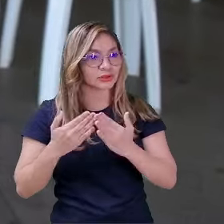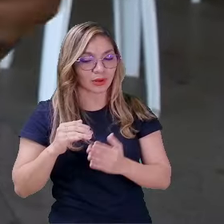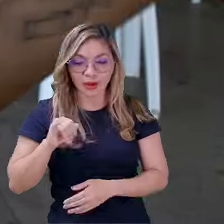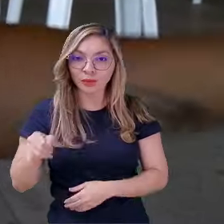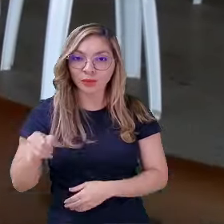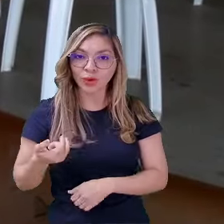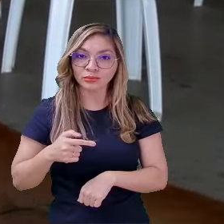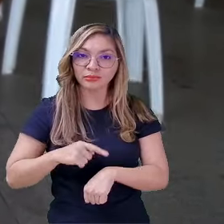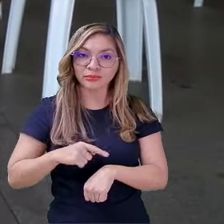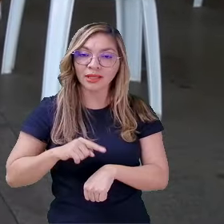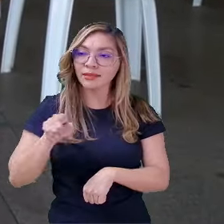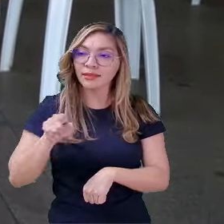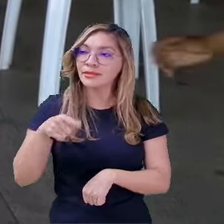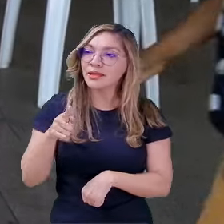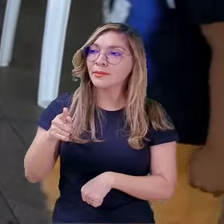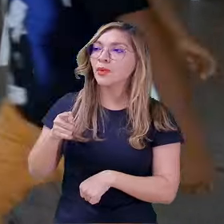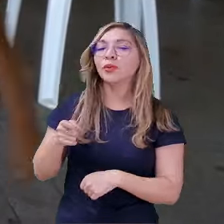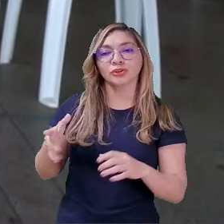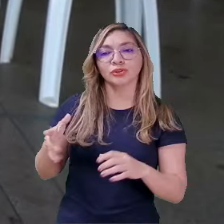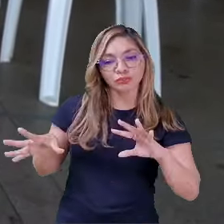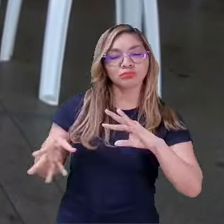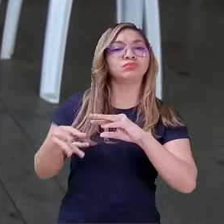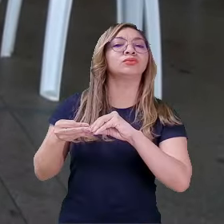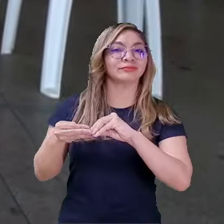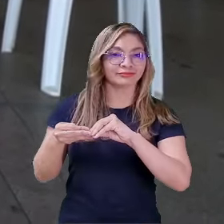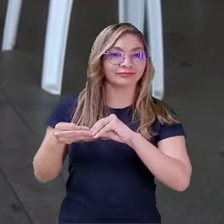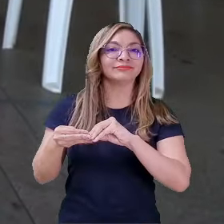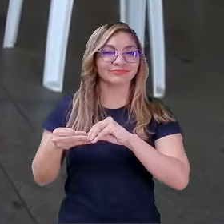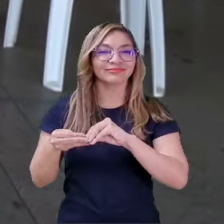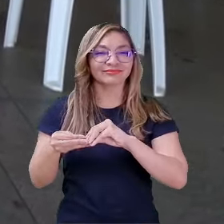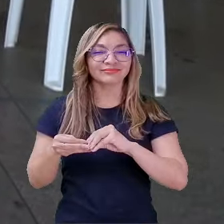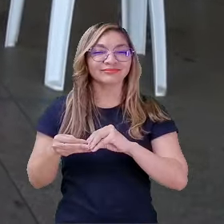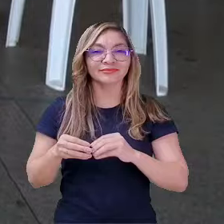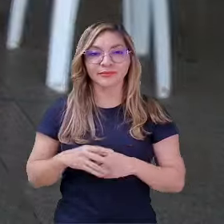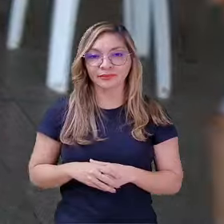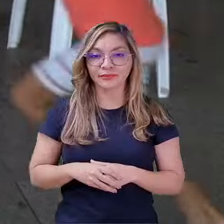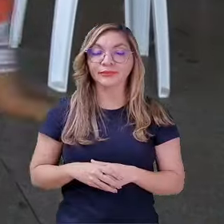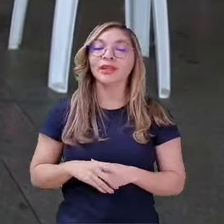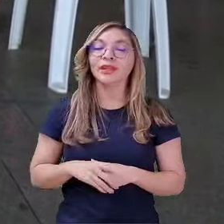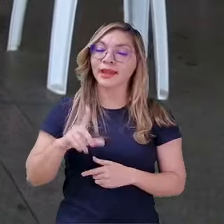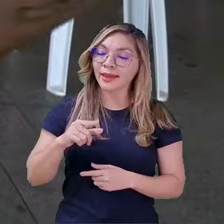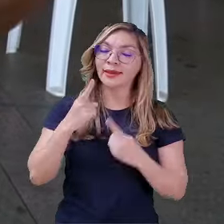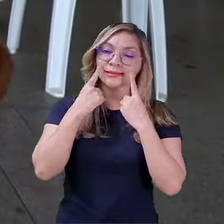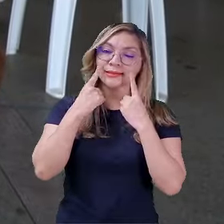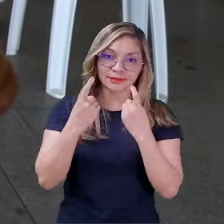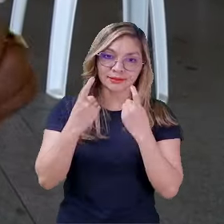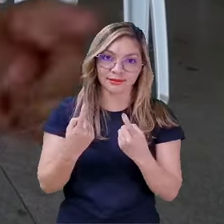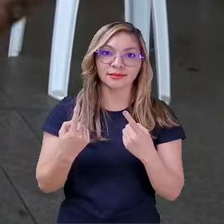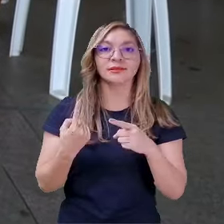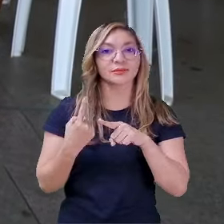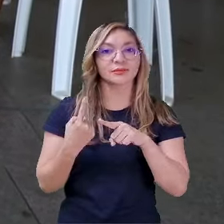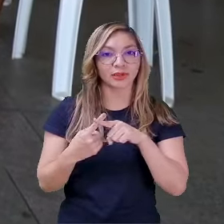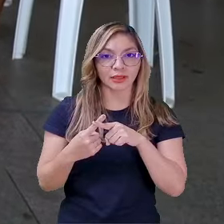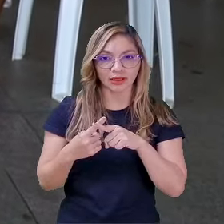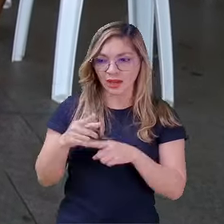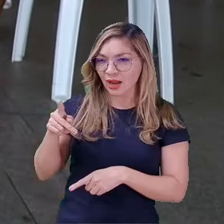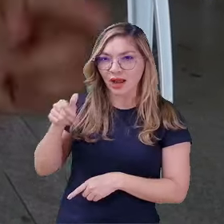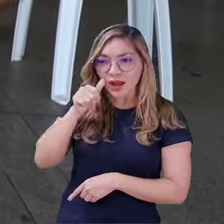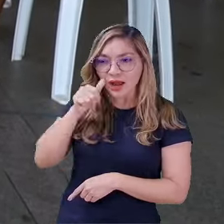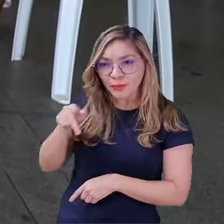do que a gente trabalhou naquela palestra. Então é interessante porque não é a professora falando, não é a diretora falando, é a